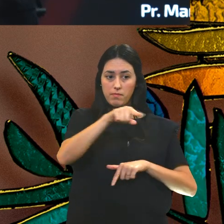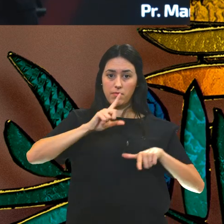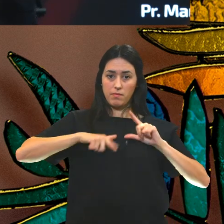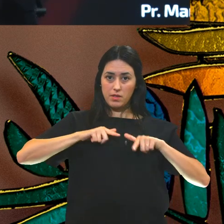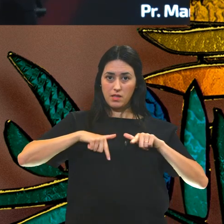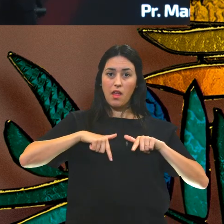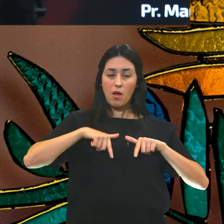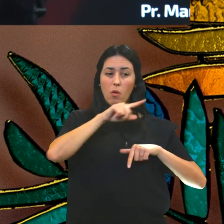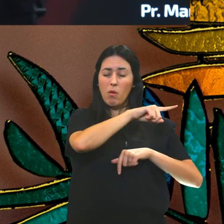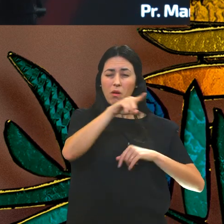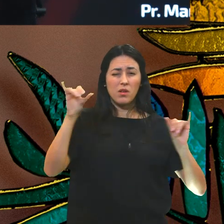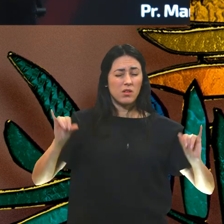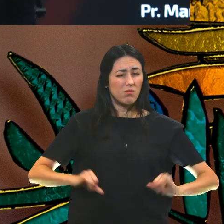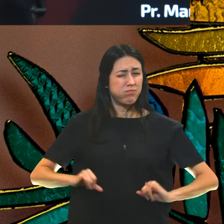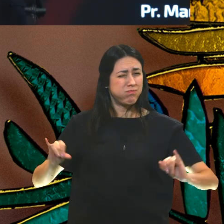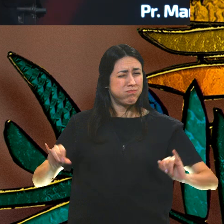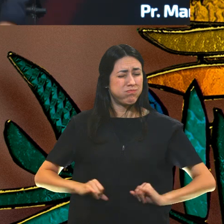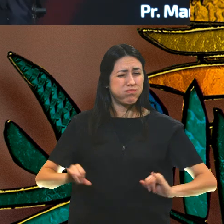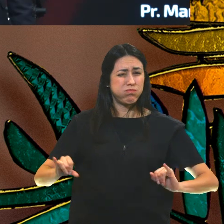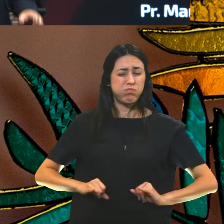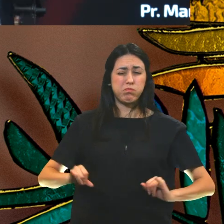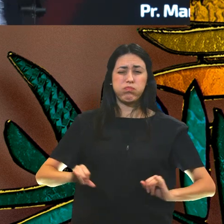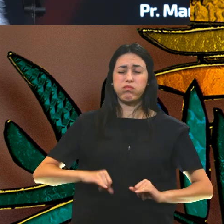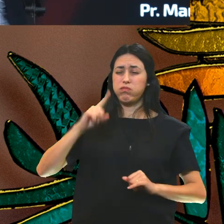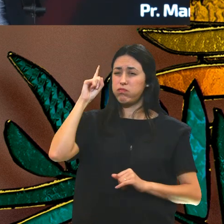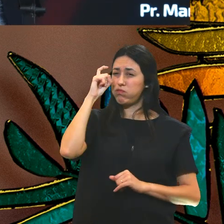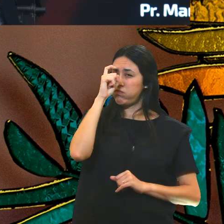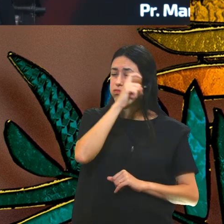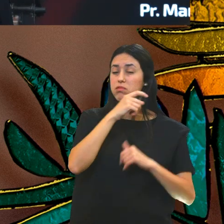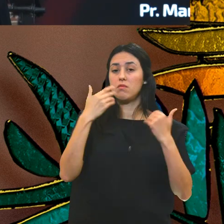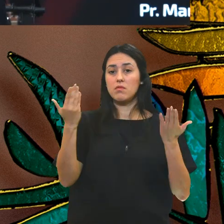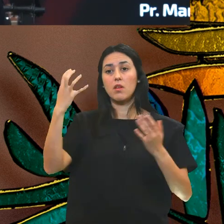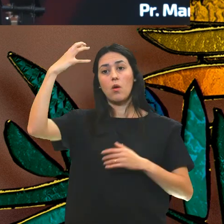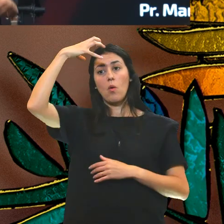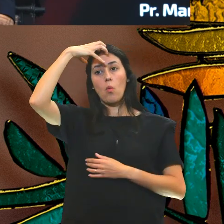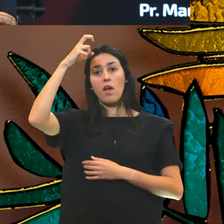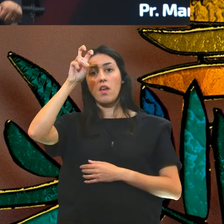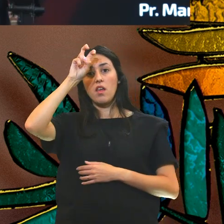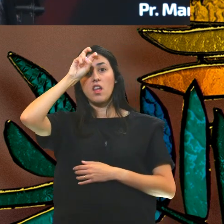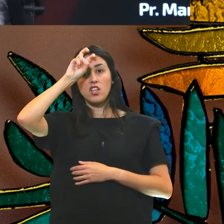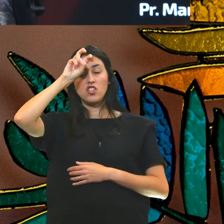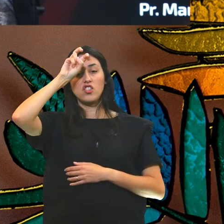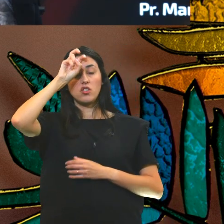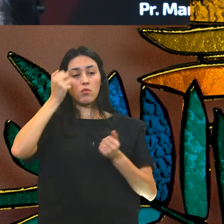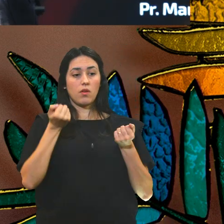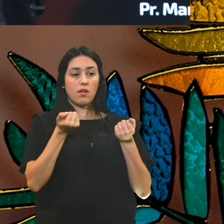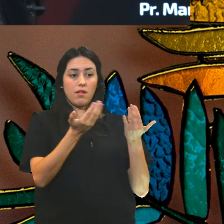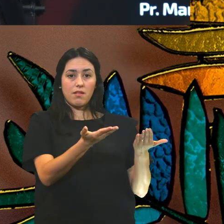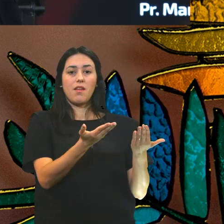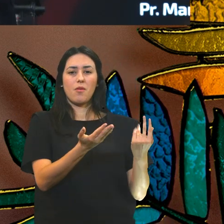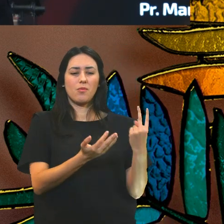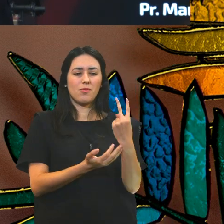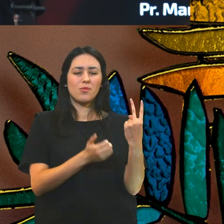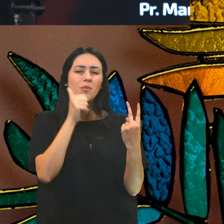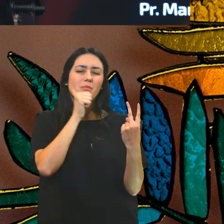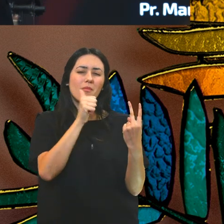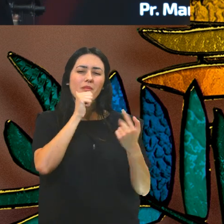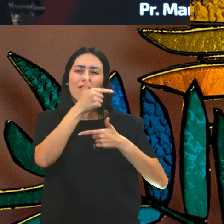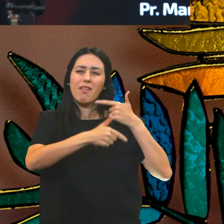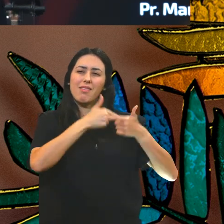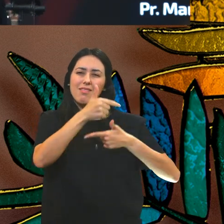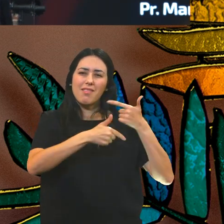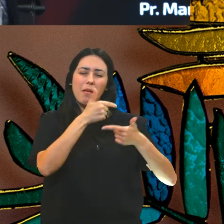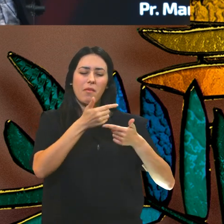tratados com crueldade. E o rei do Egito, então, deu a Sifrá e a Puá, que eram parteiras das